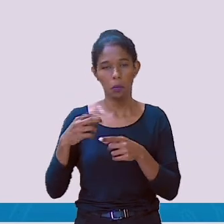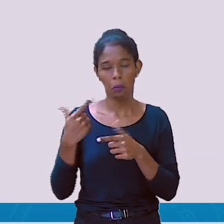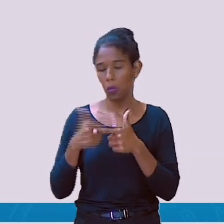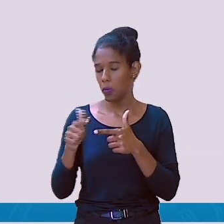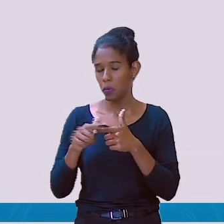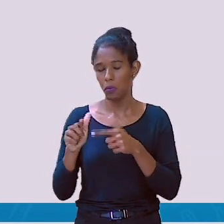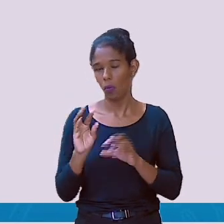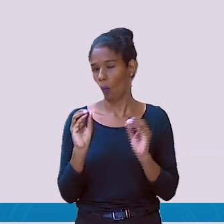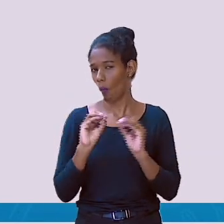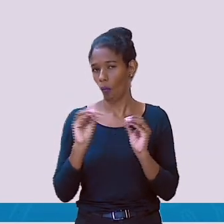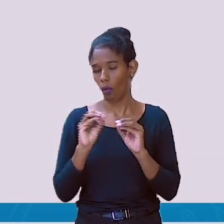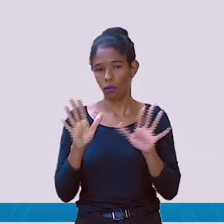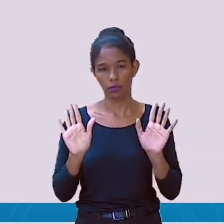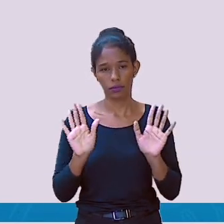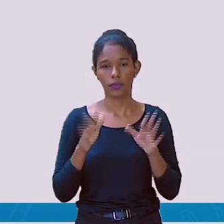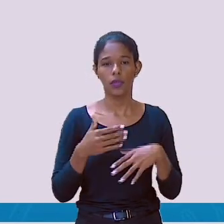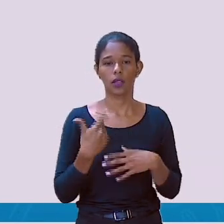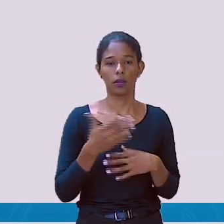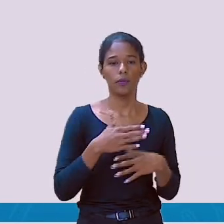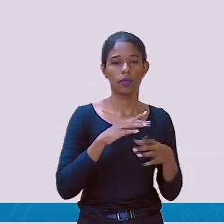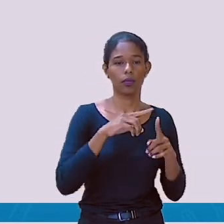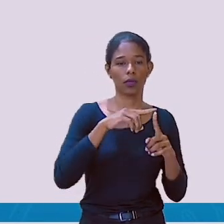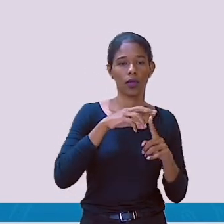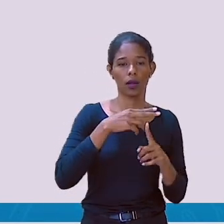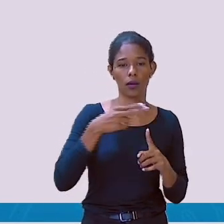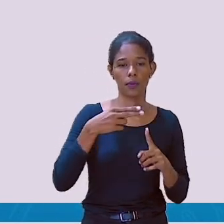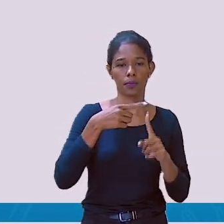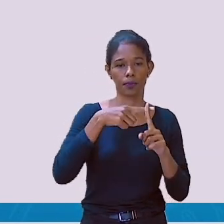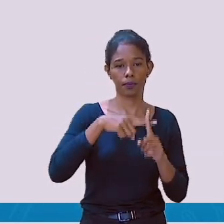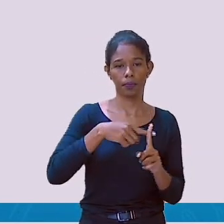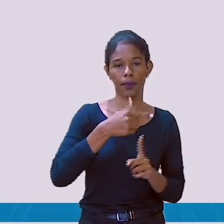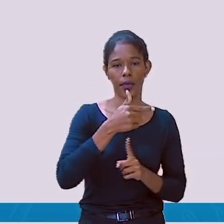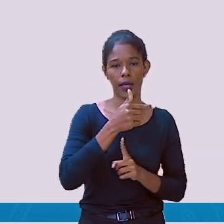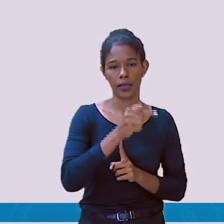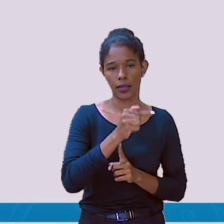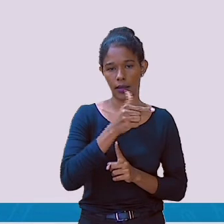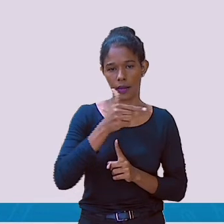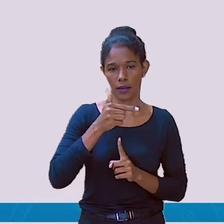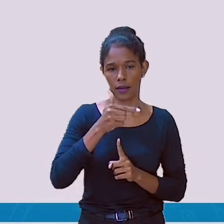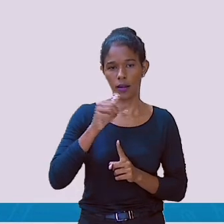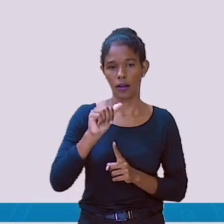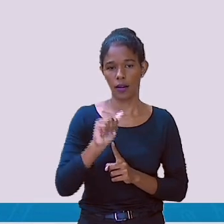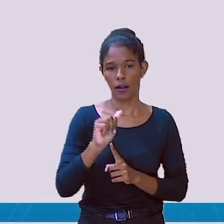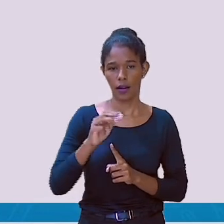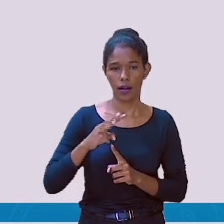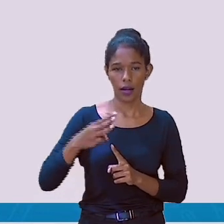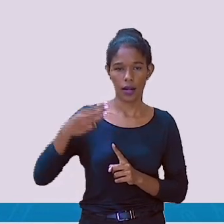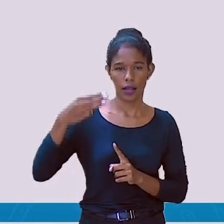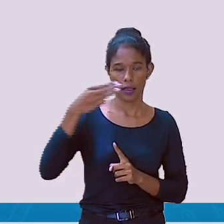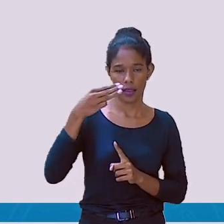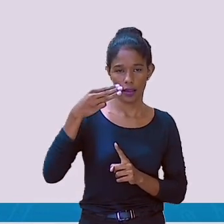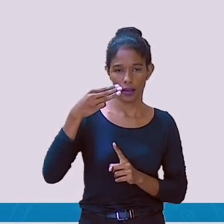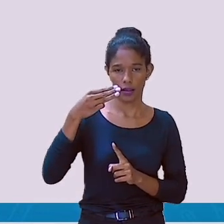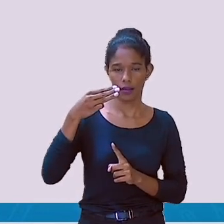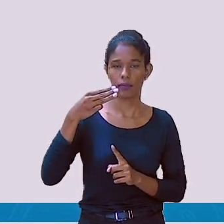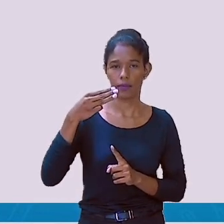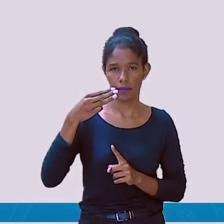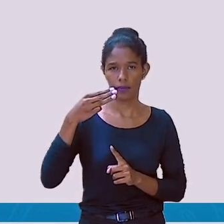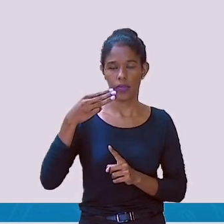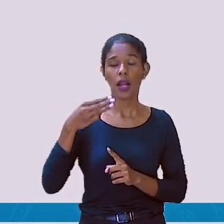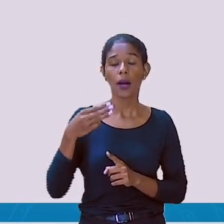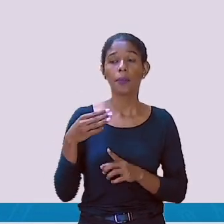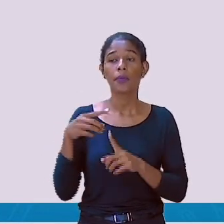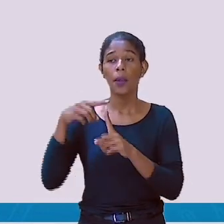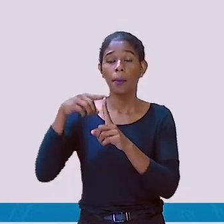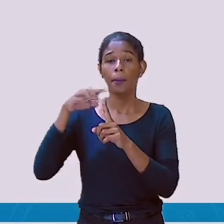mais 72, o A ao cubo, né, para ficar na ordem que eu dei aqui. Aí, vejam, B,